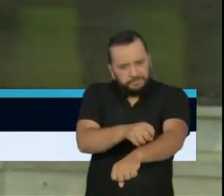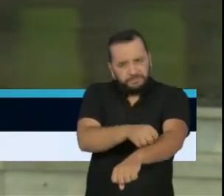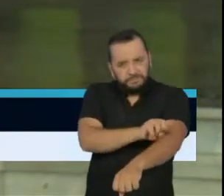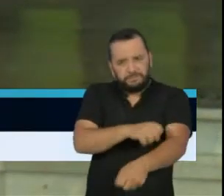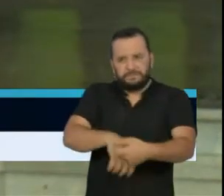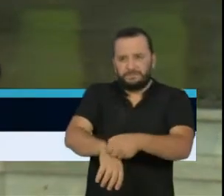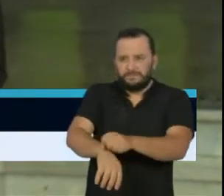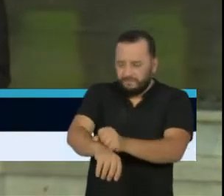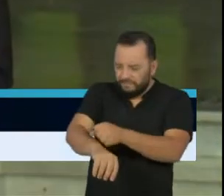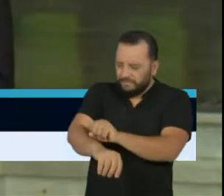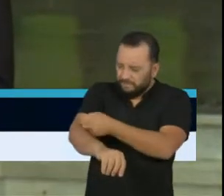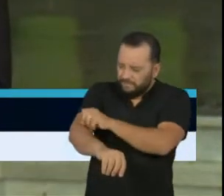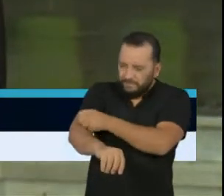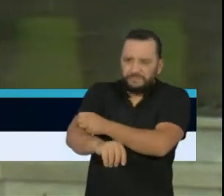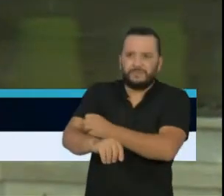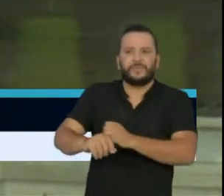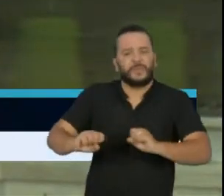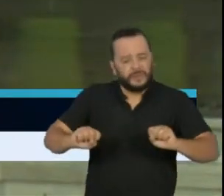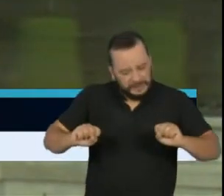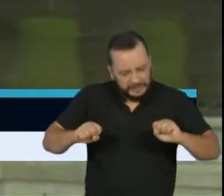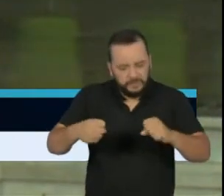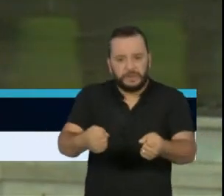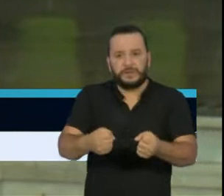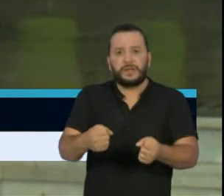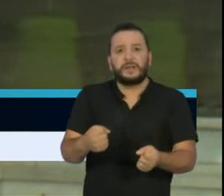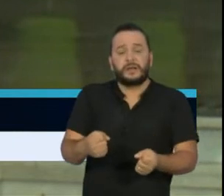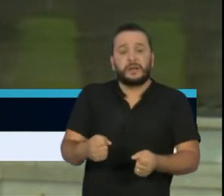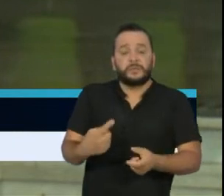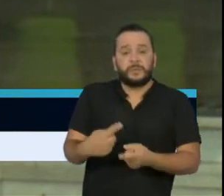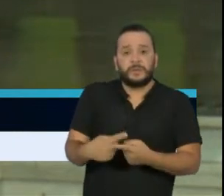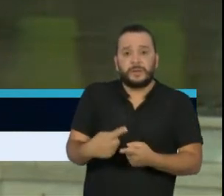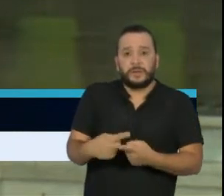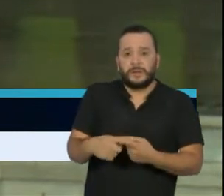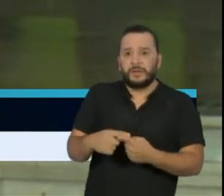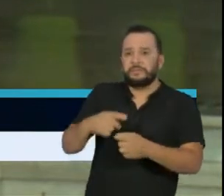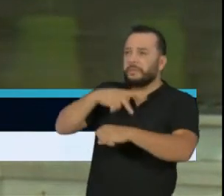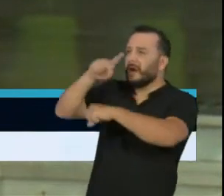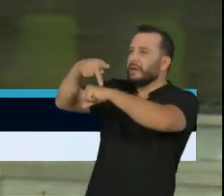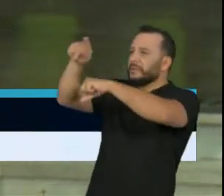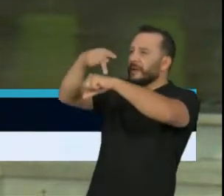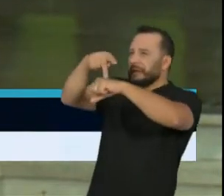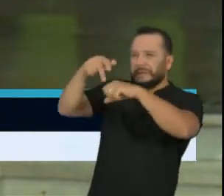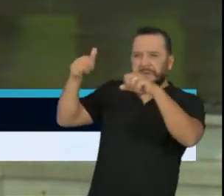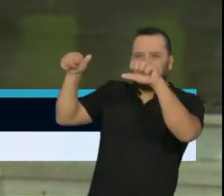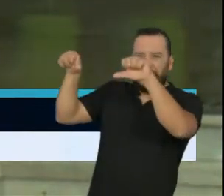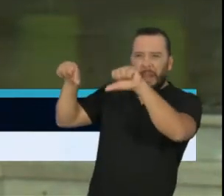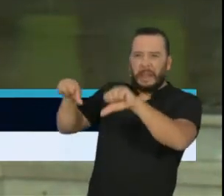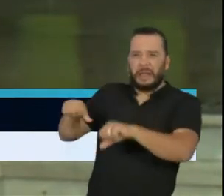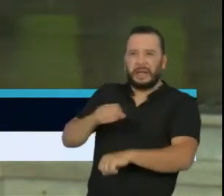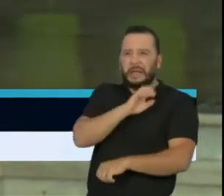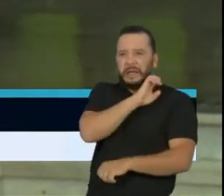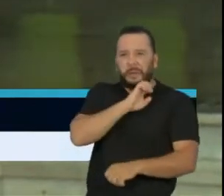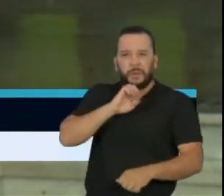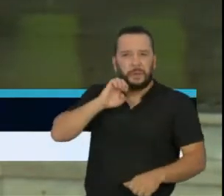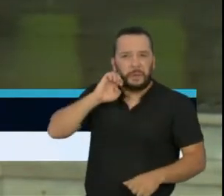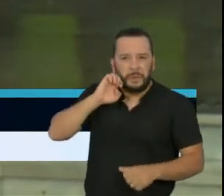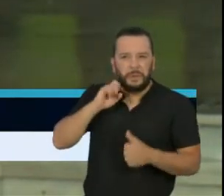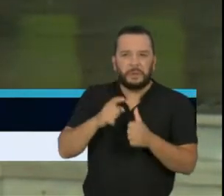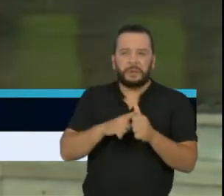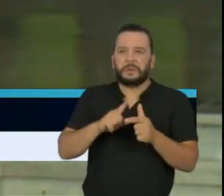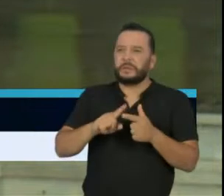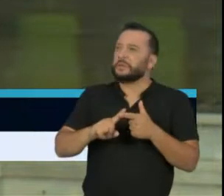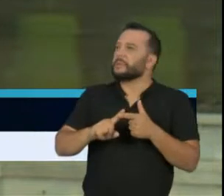tenha aqui em São Paulo o que a gente verifica pelo mundo. De Equador a Nova York,